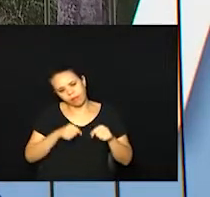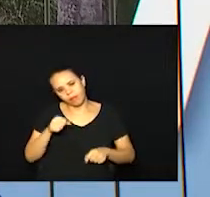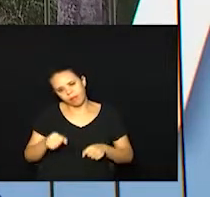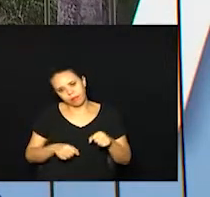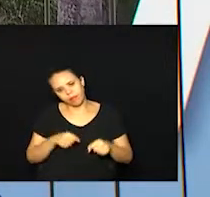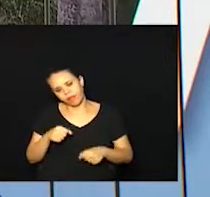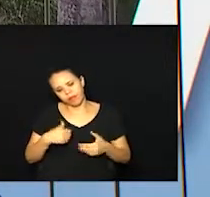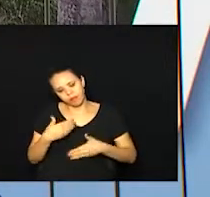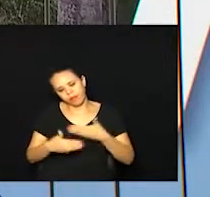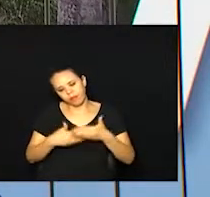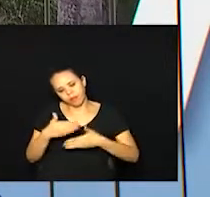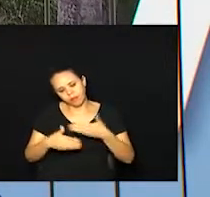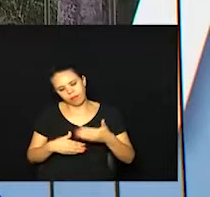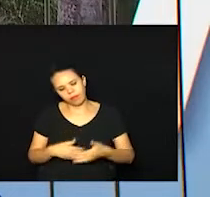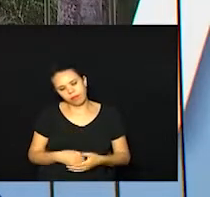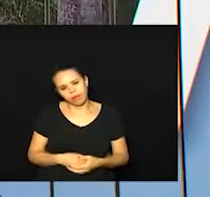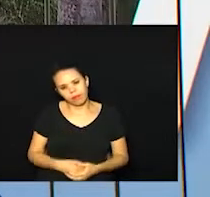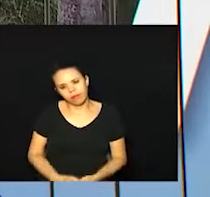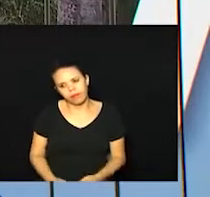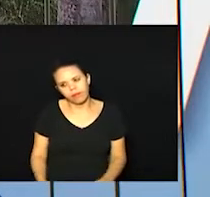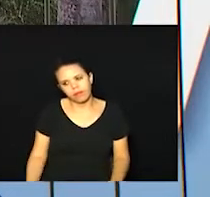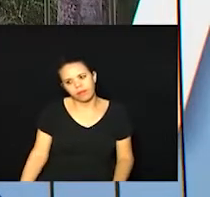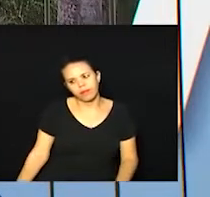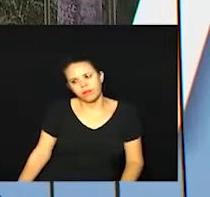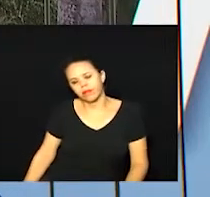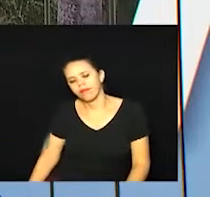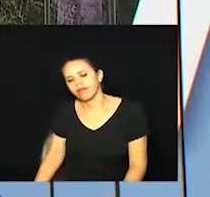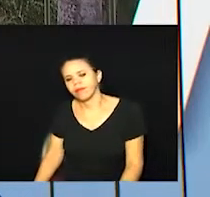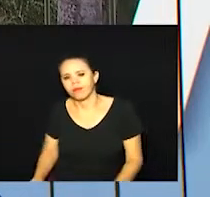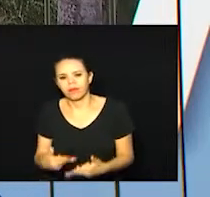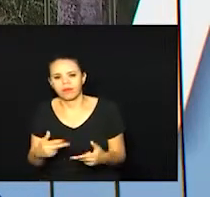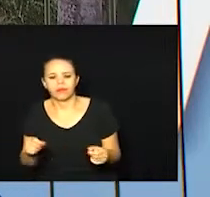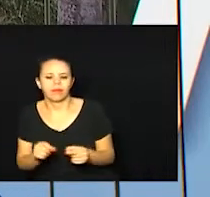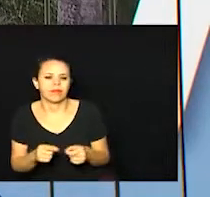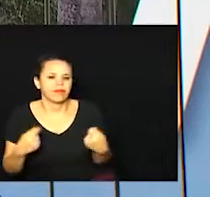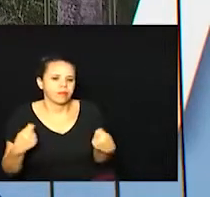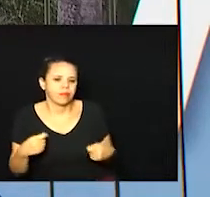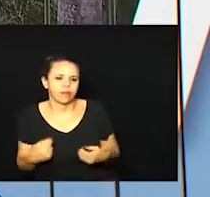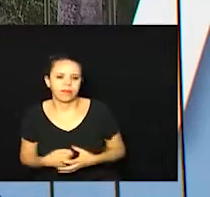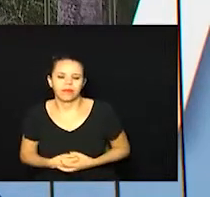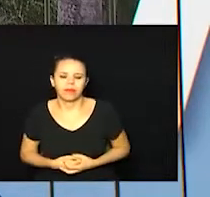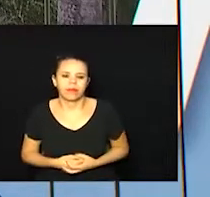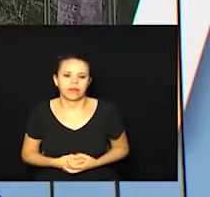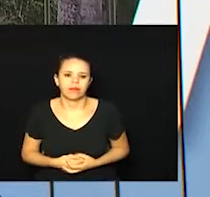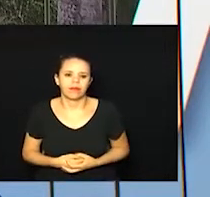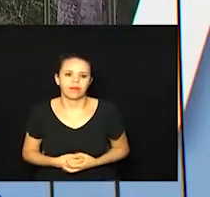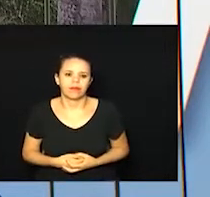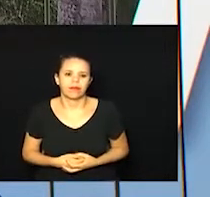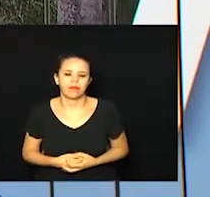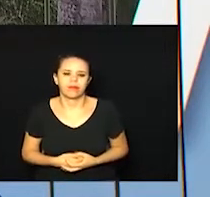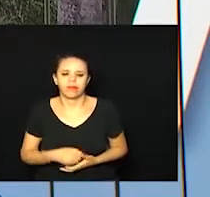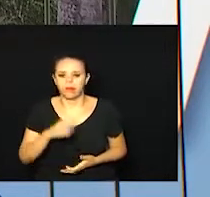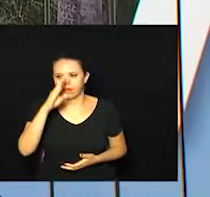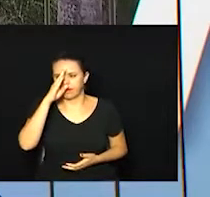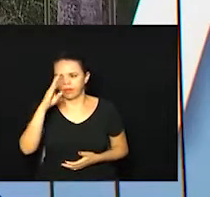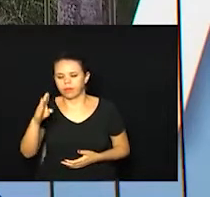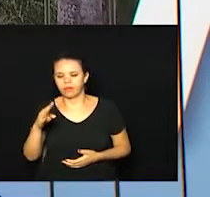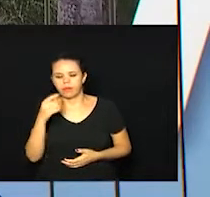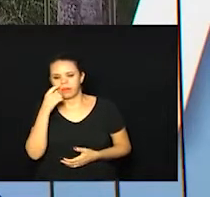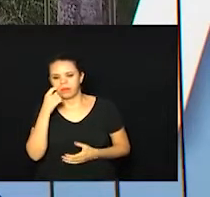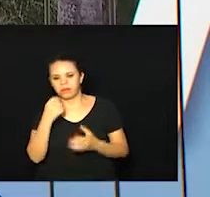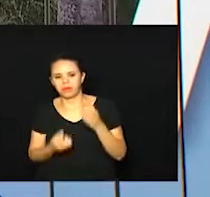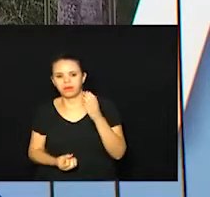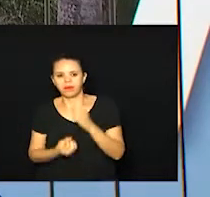seu cotidiano, né? Então, traz essa demanda. Então, é preciso, e nós destacamos, criar